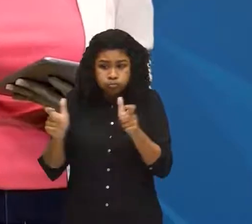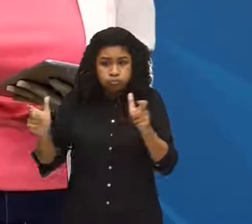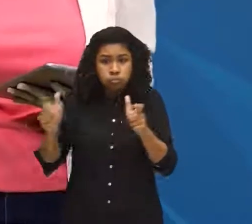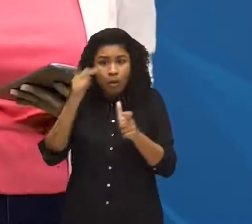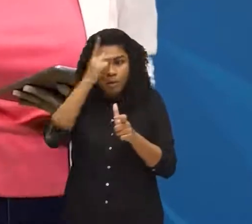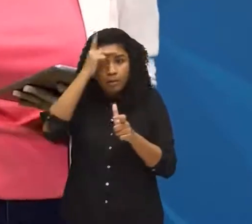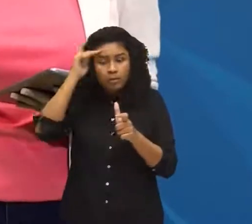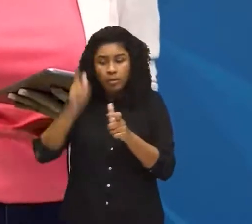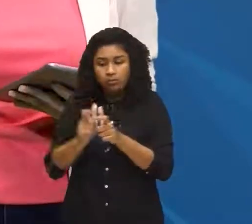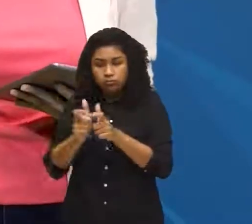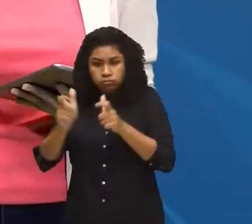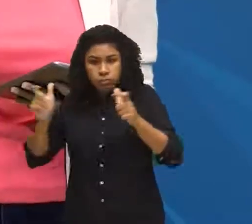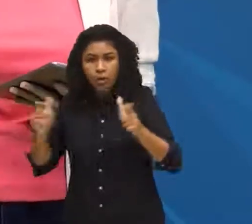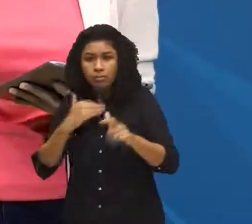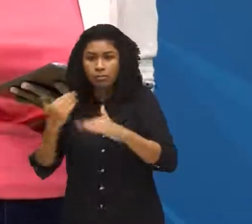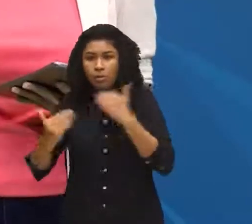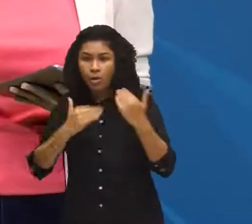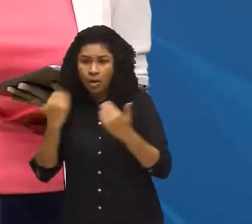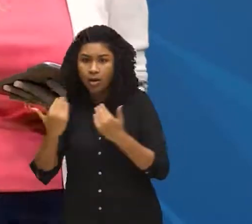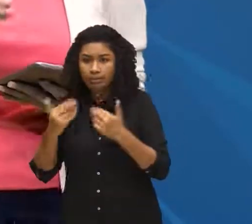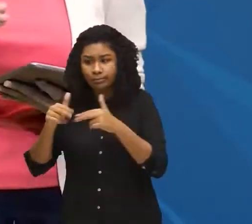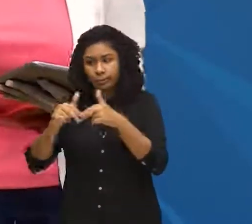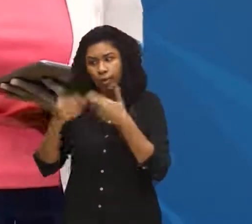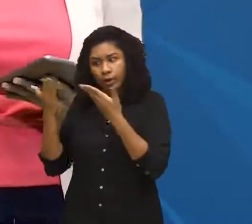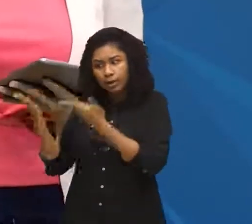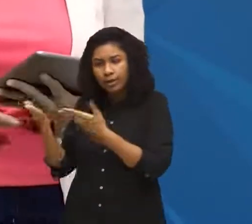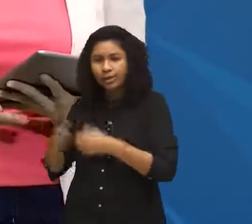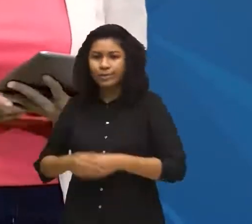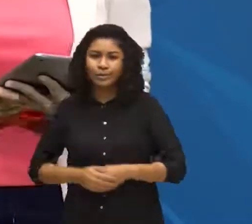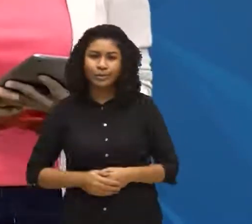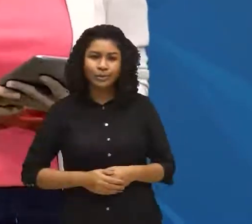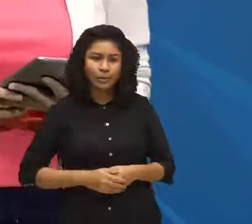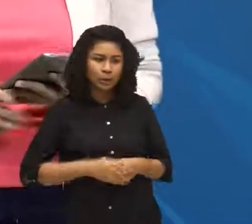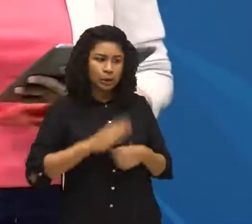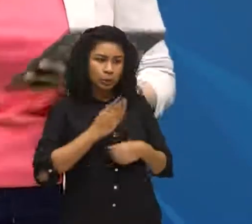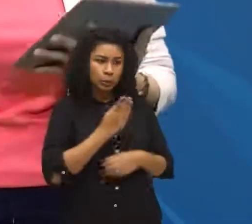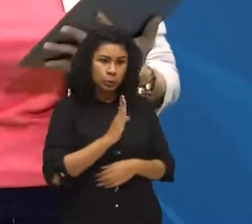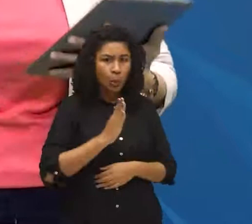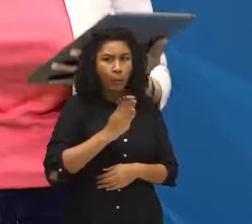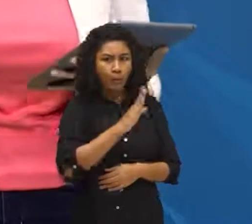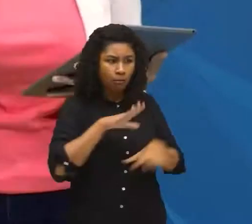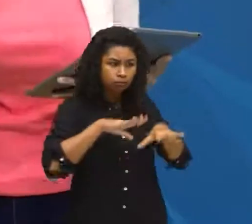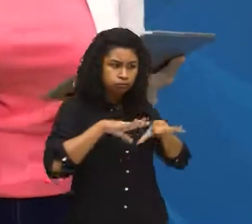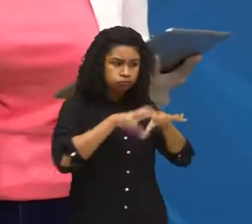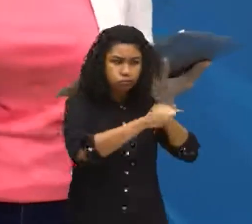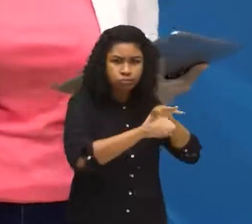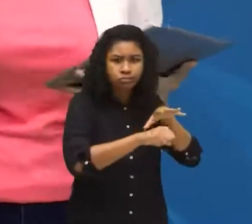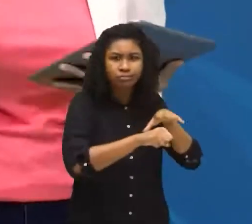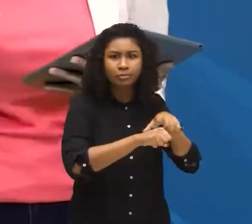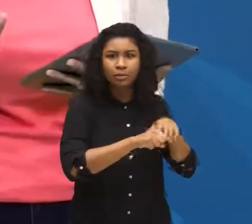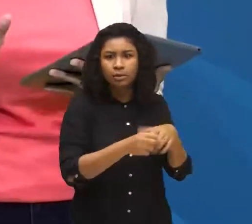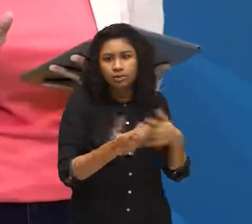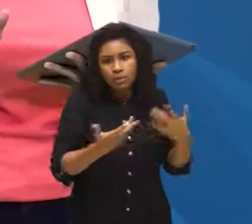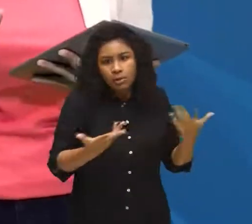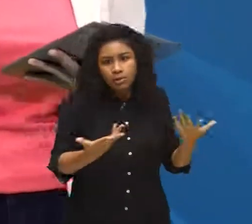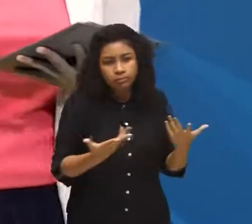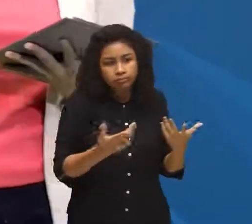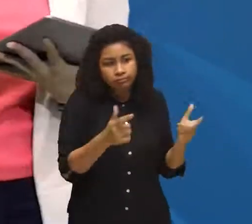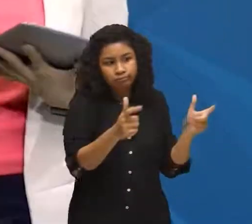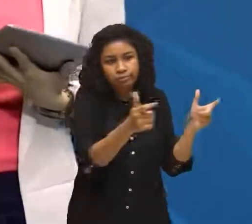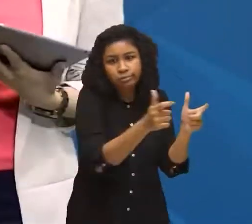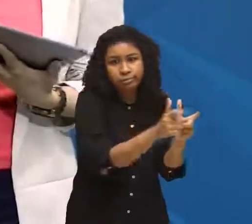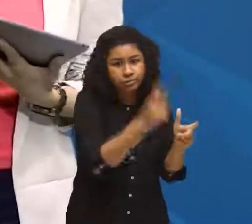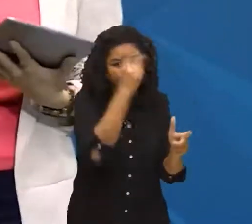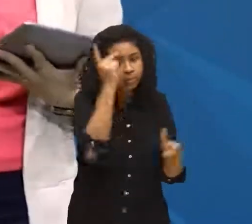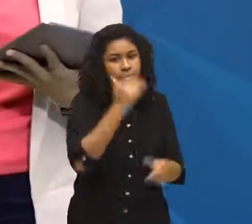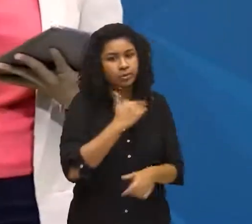por causa de selfies perigosas do que por ataques de tubarão, né? Então, aquela música ali do filme Tubarão, a gente